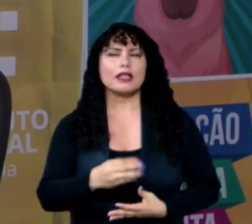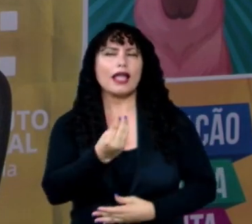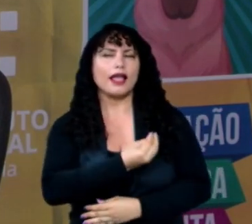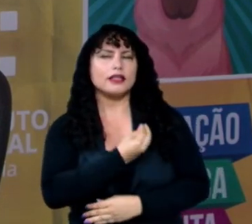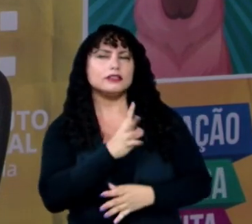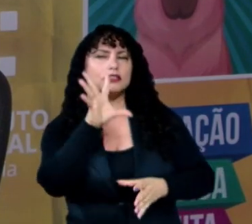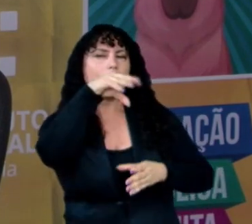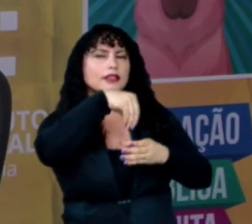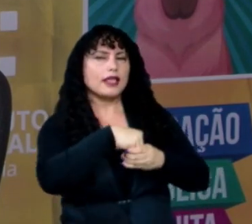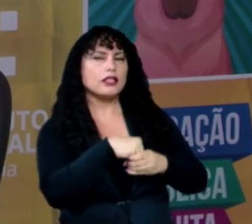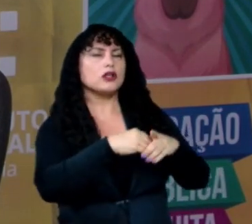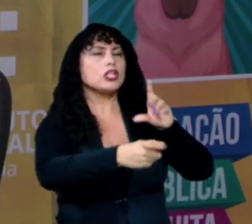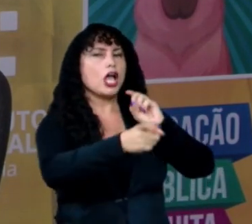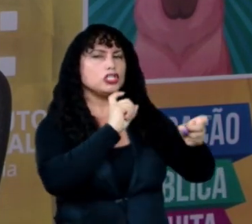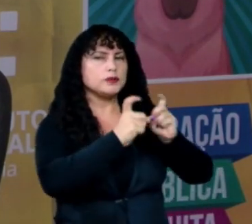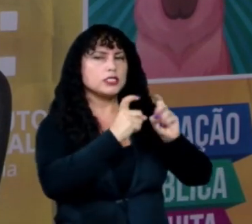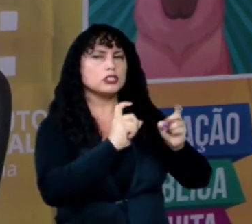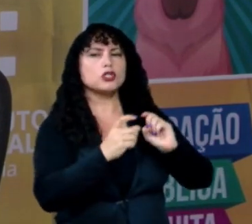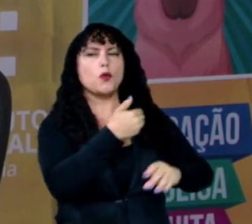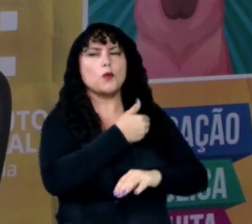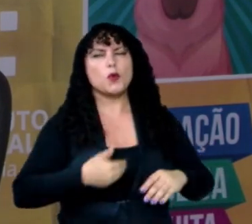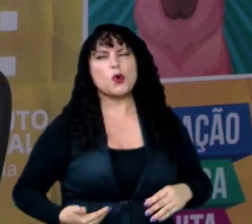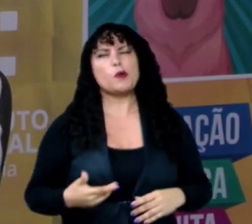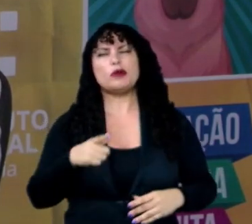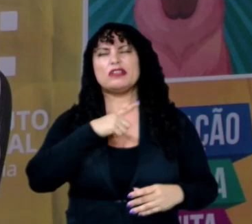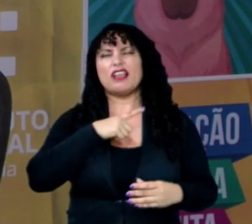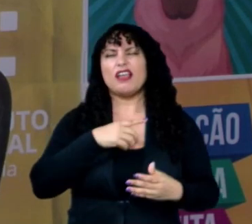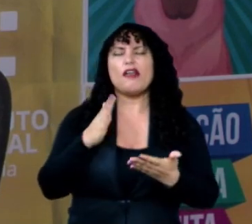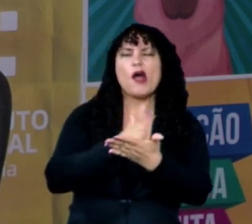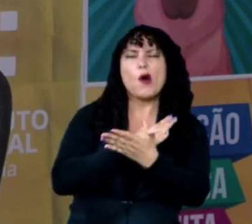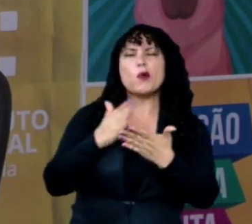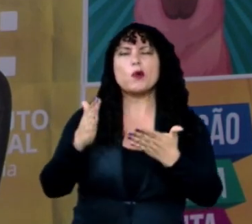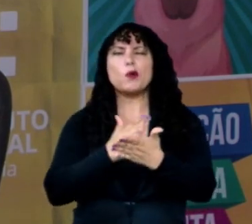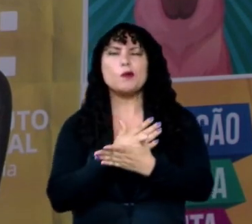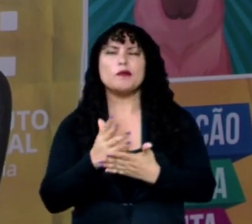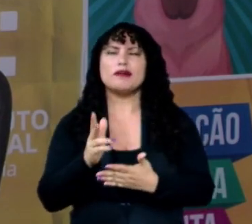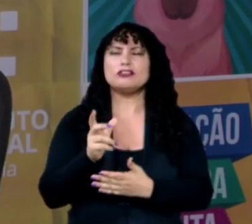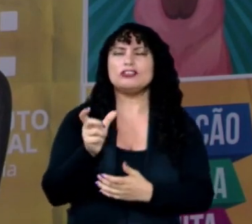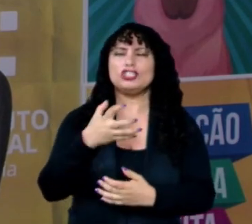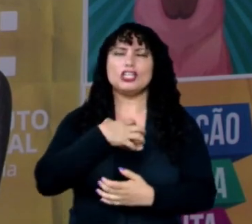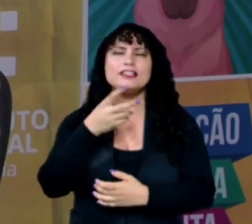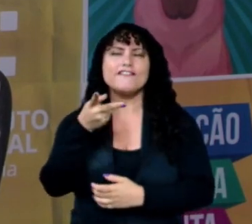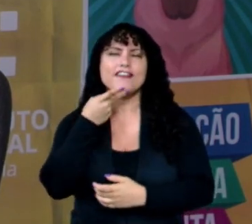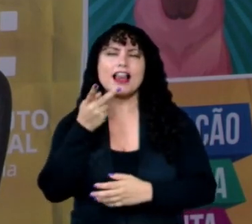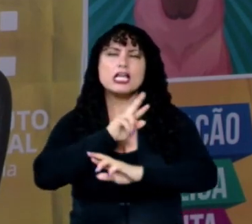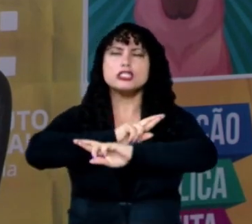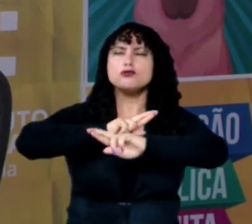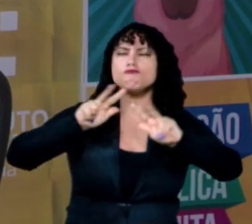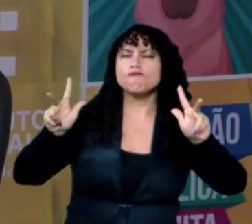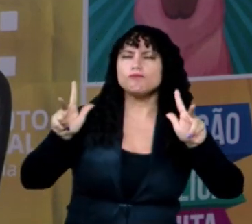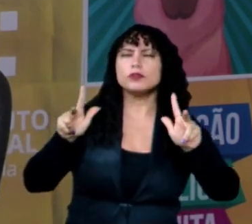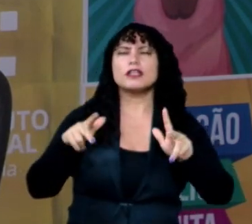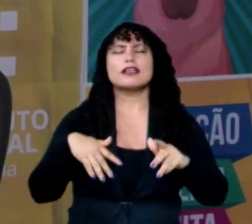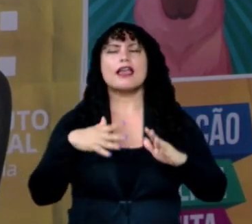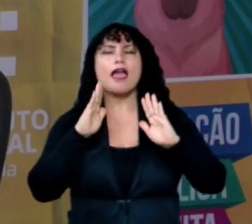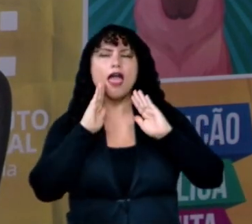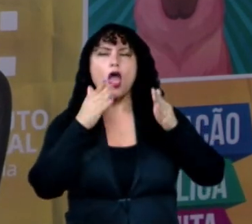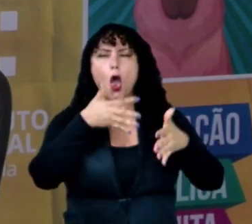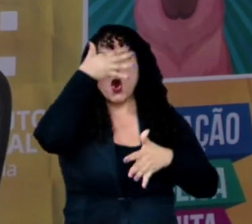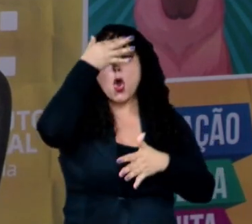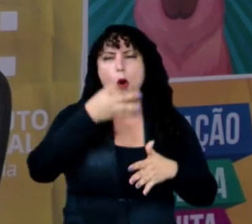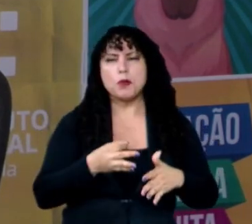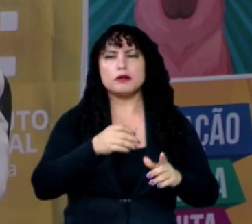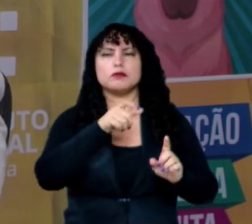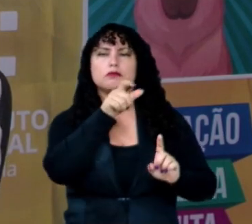existe dentro da administração pública um certo tipo de idioma, digamos assim, né? Que é um idioma que é muito bem compreendido